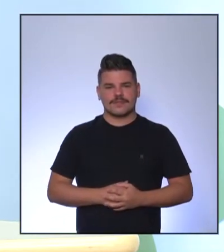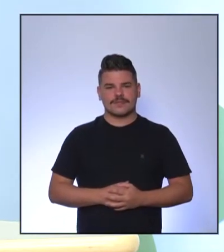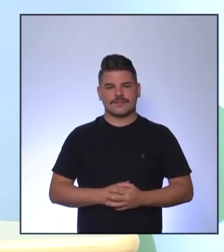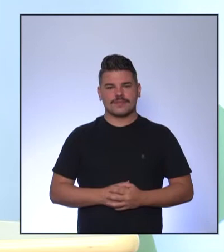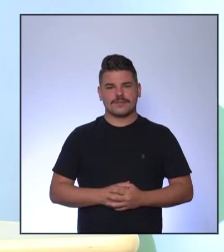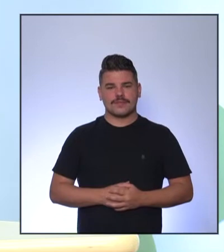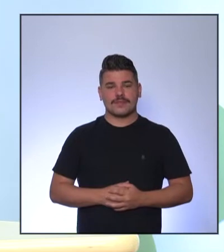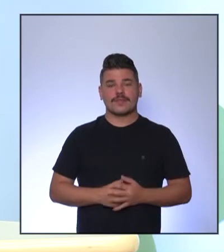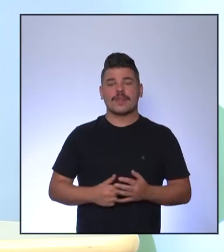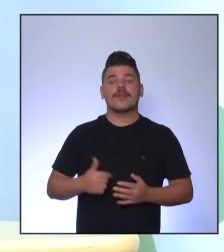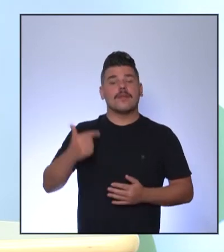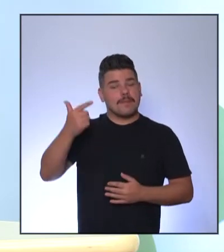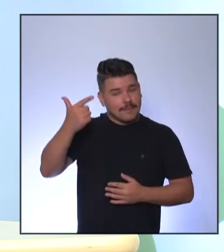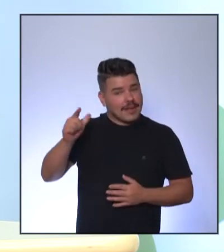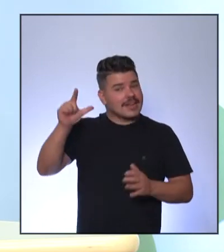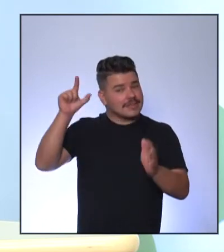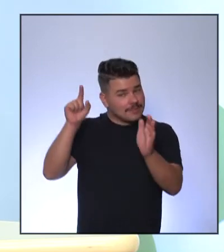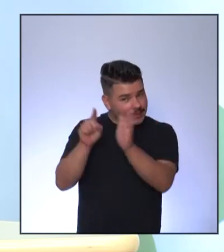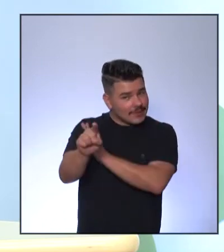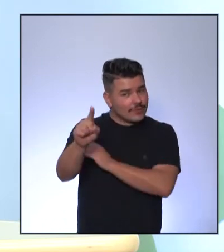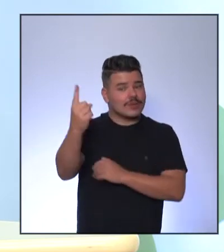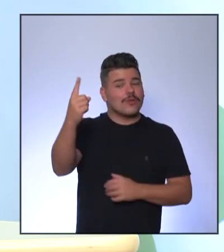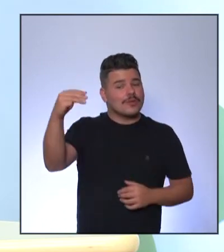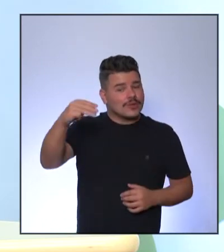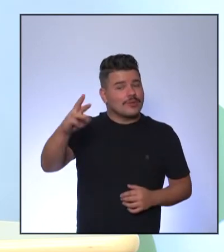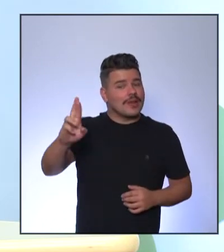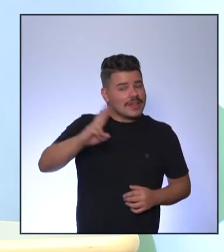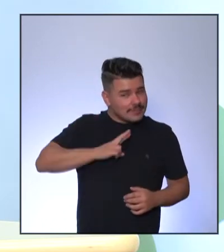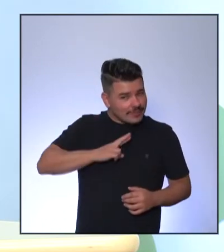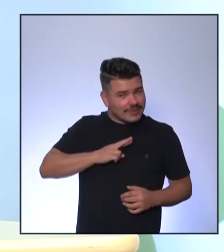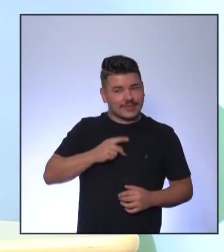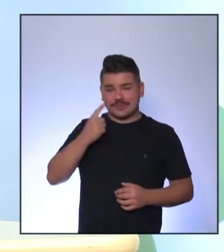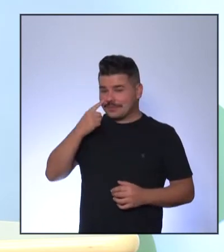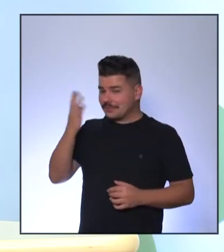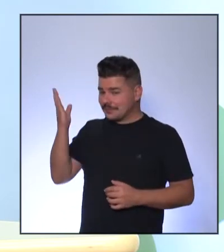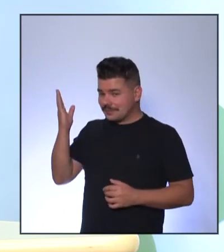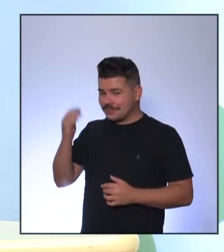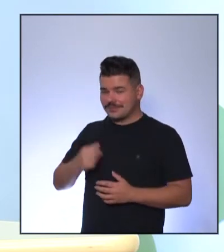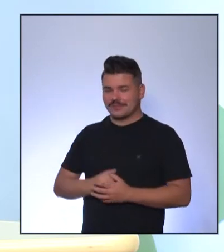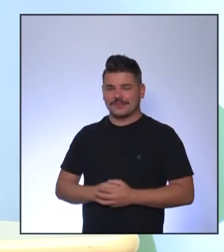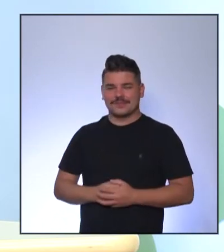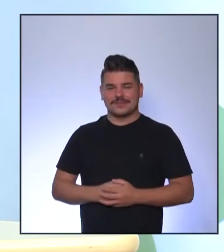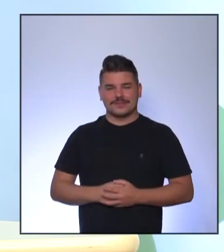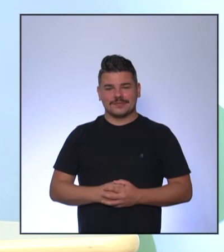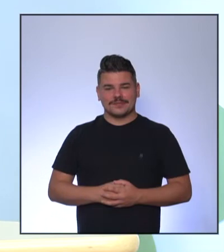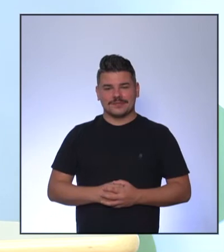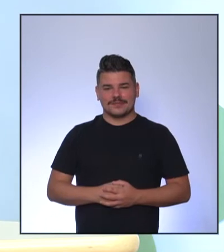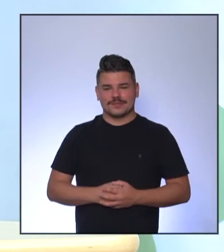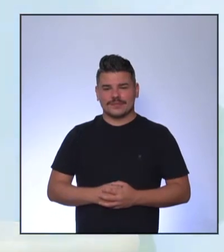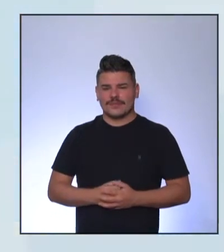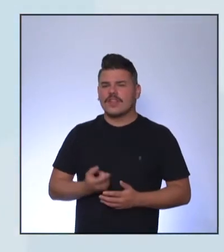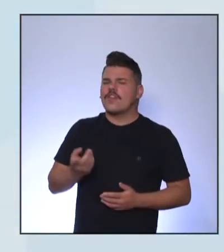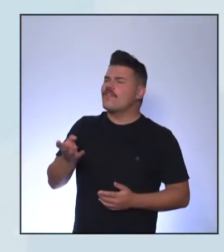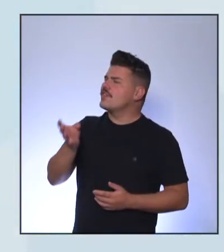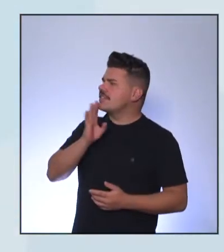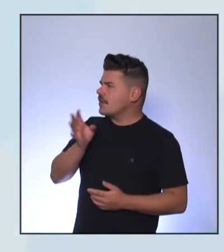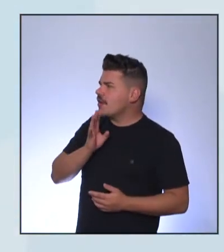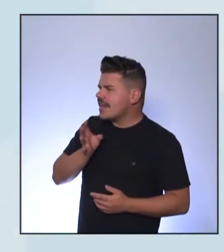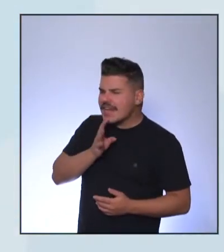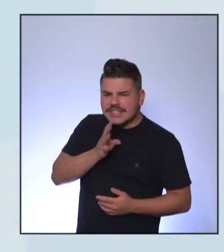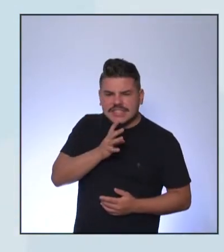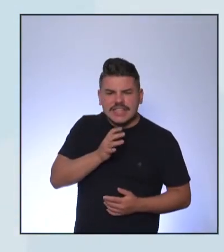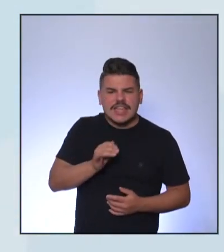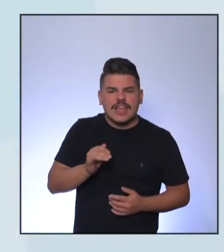ó, próxima pergunta, 1 minutinho para responder. Pessoal, conhece outros exemplos